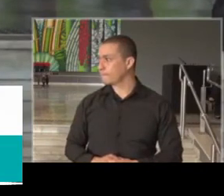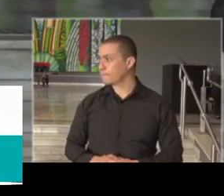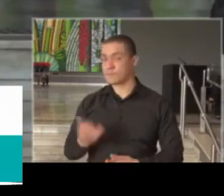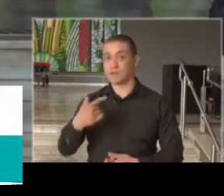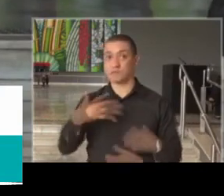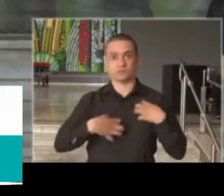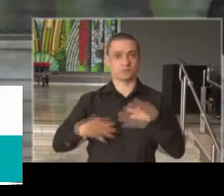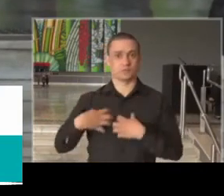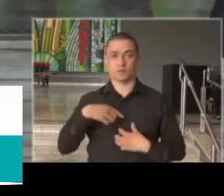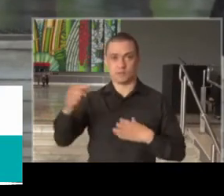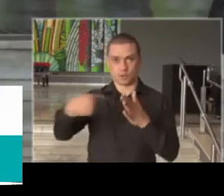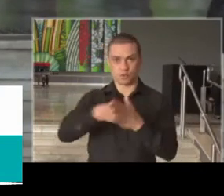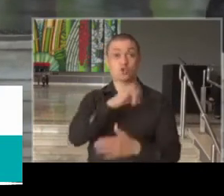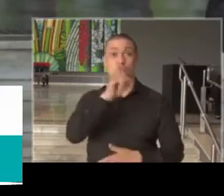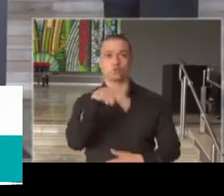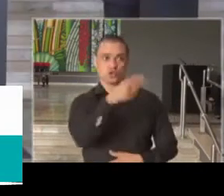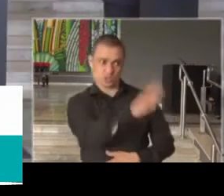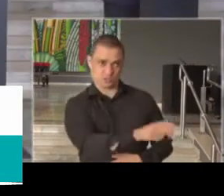história. Desculpa, Jean.